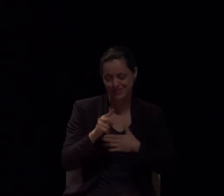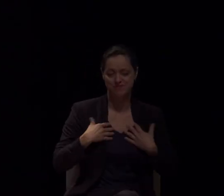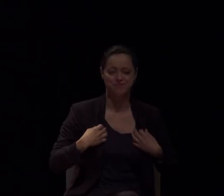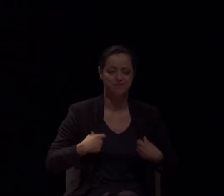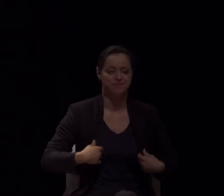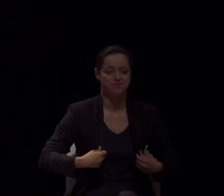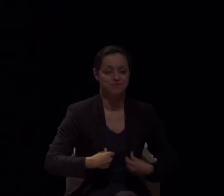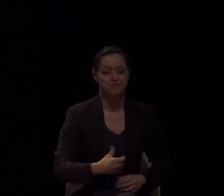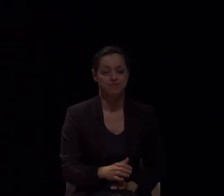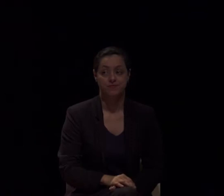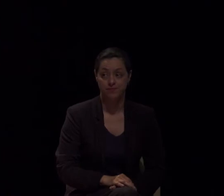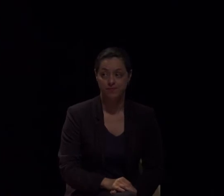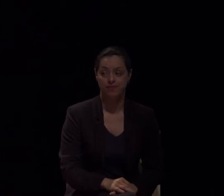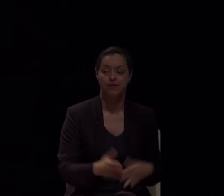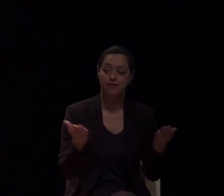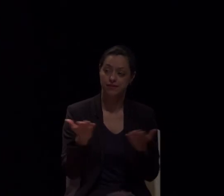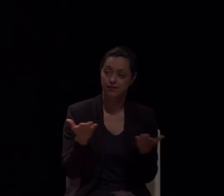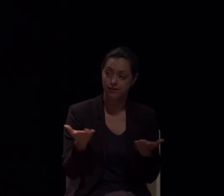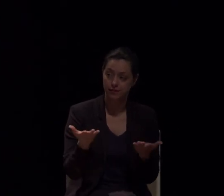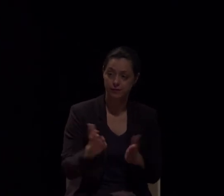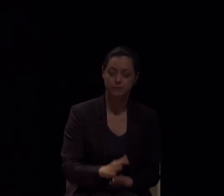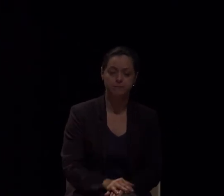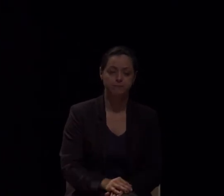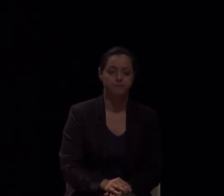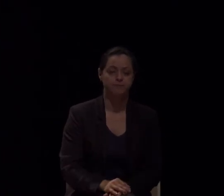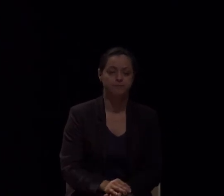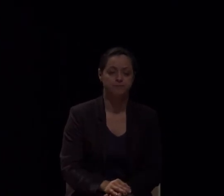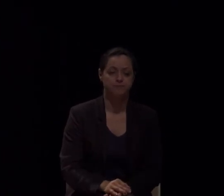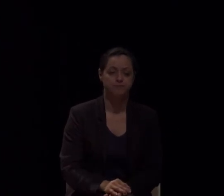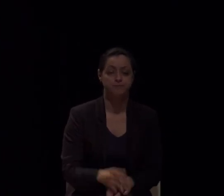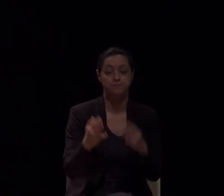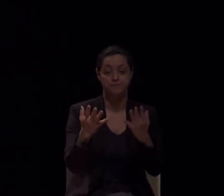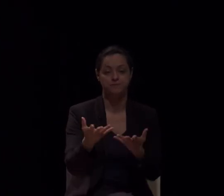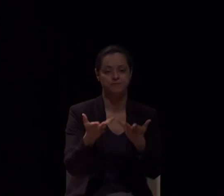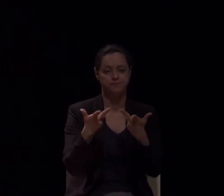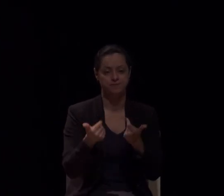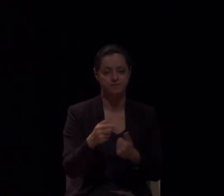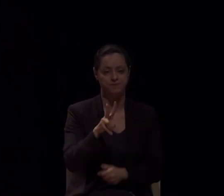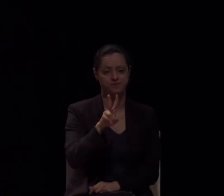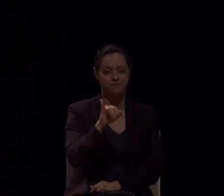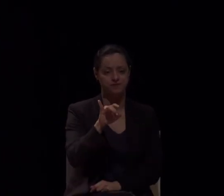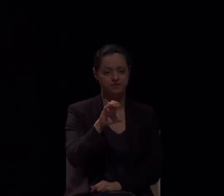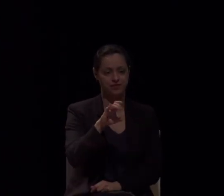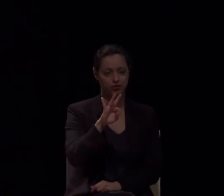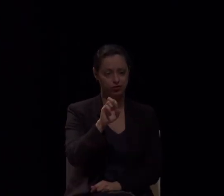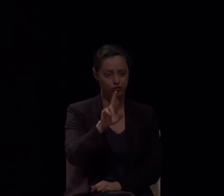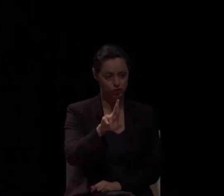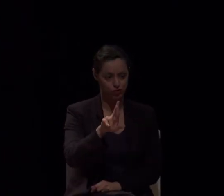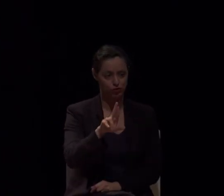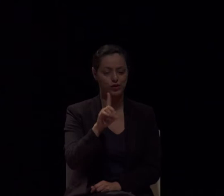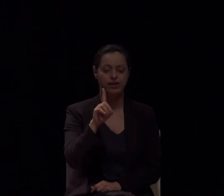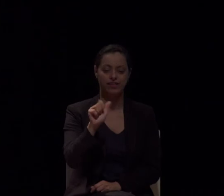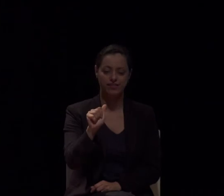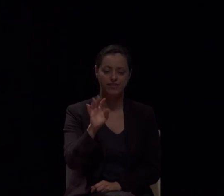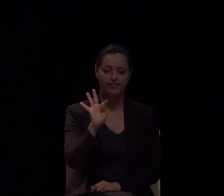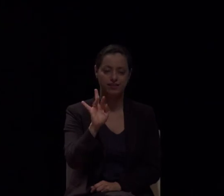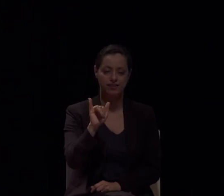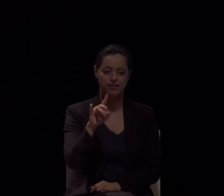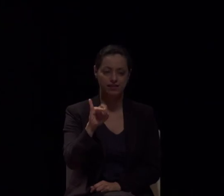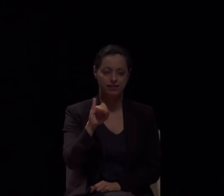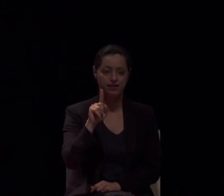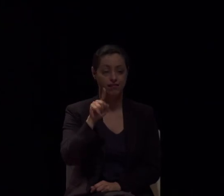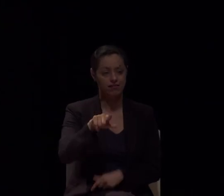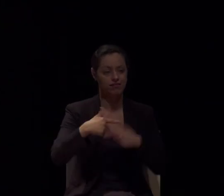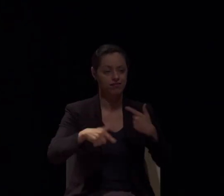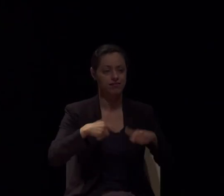nós vamos chamar agora o grito victor da trindade ele é percussionista compositor